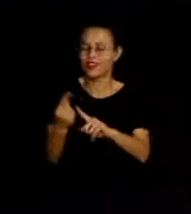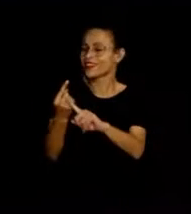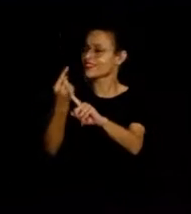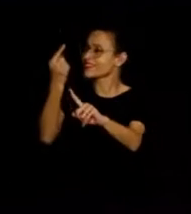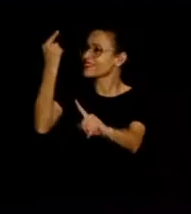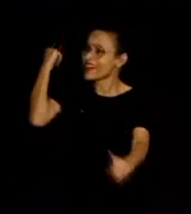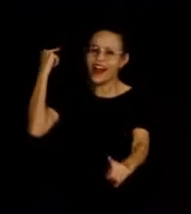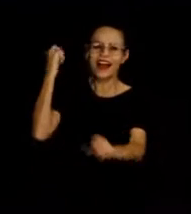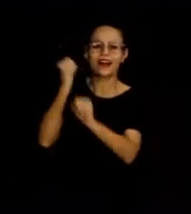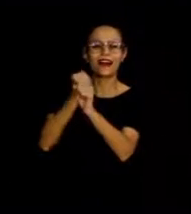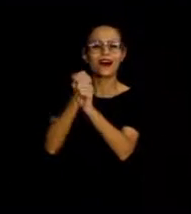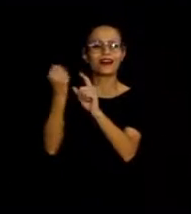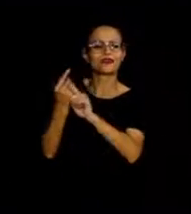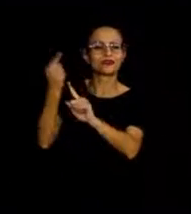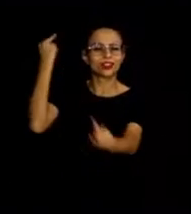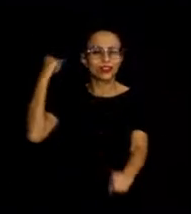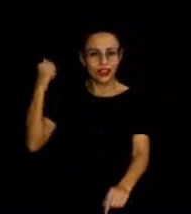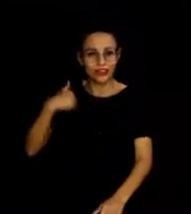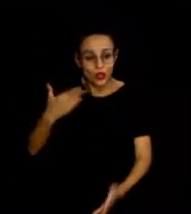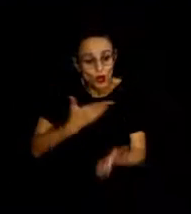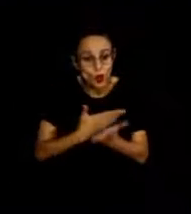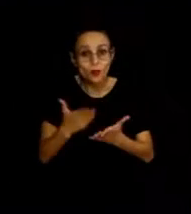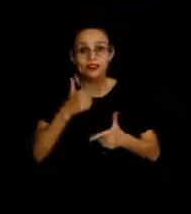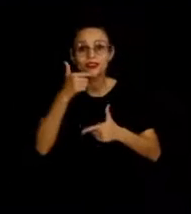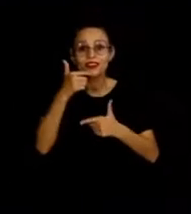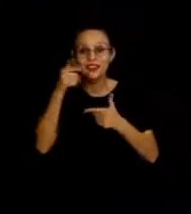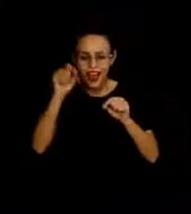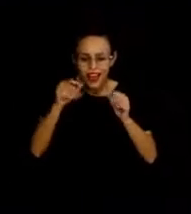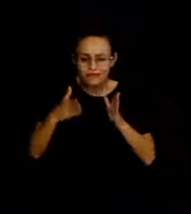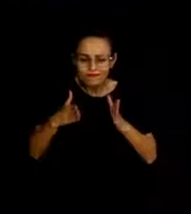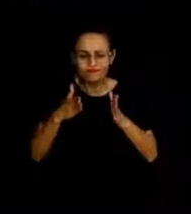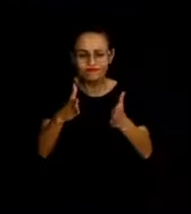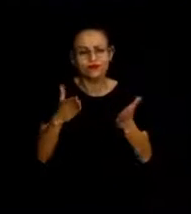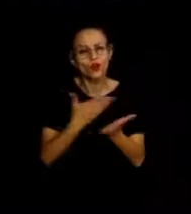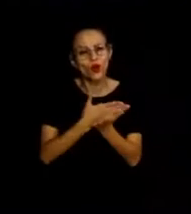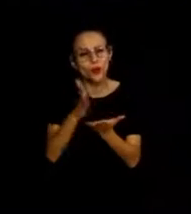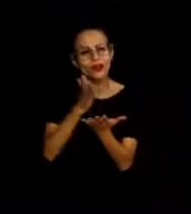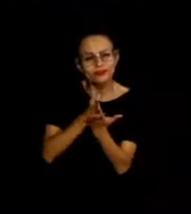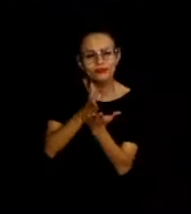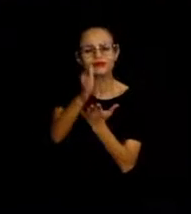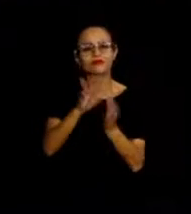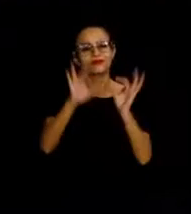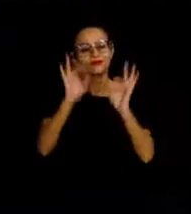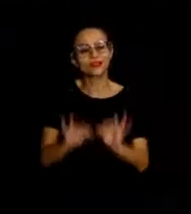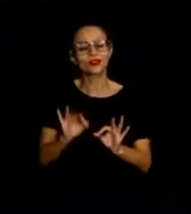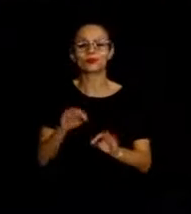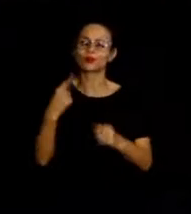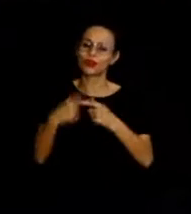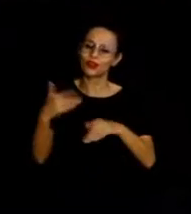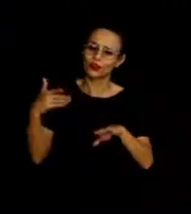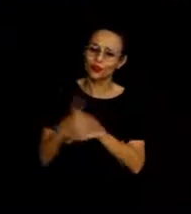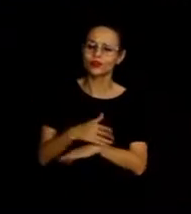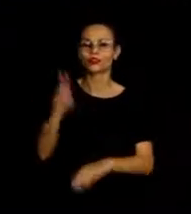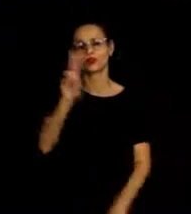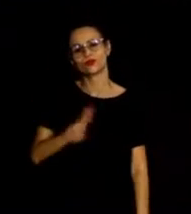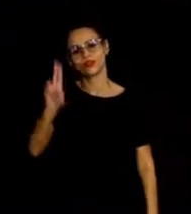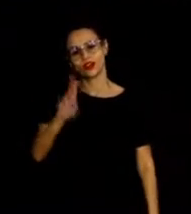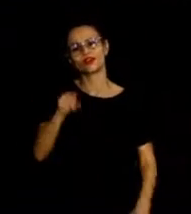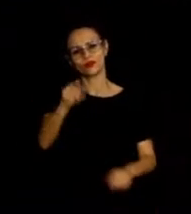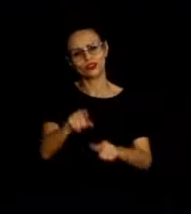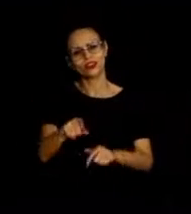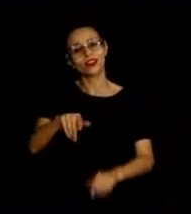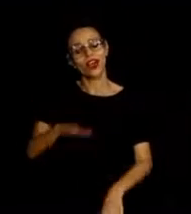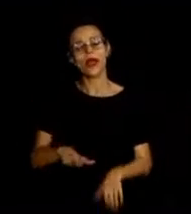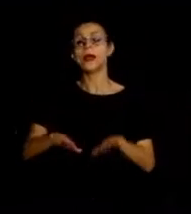lá no começo da minha carreira né posso falar em carreira de fato você entrando na universidade